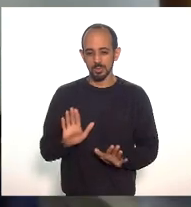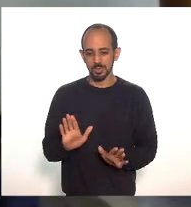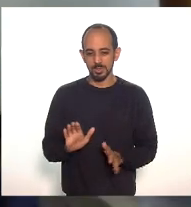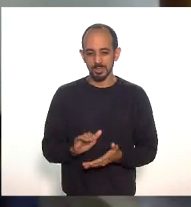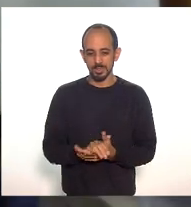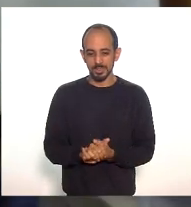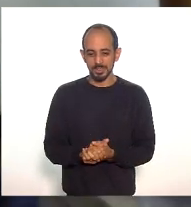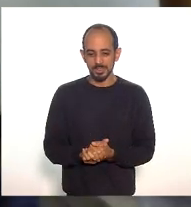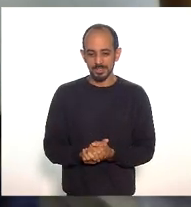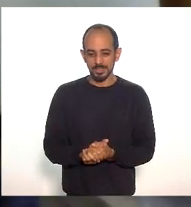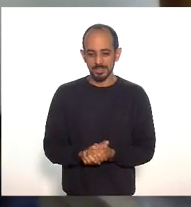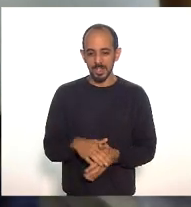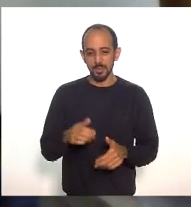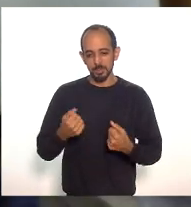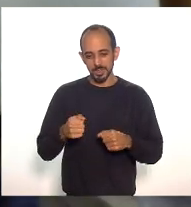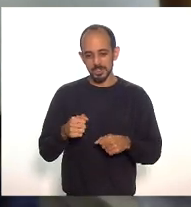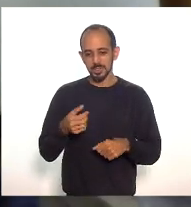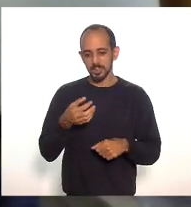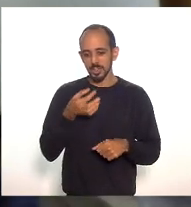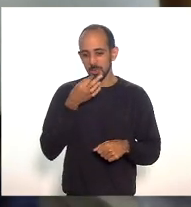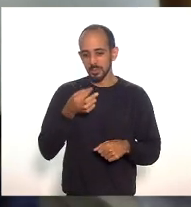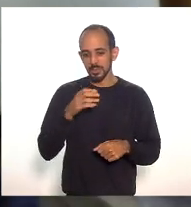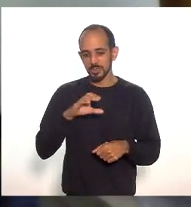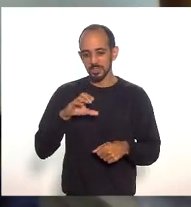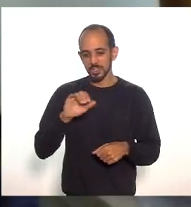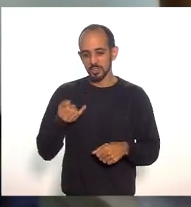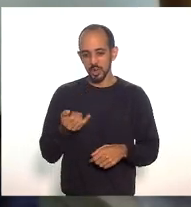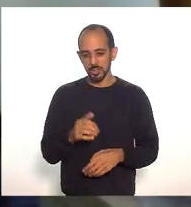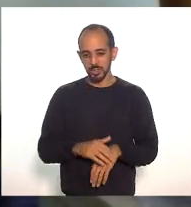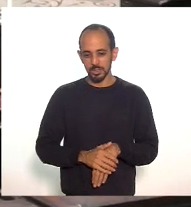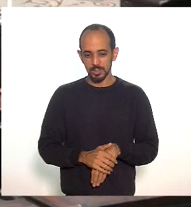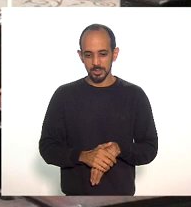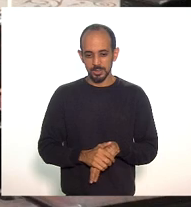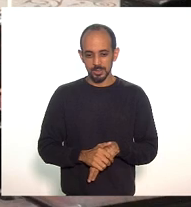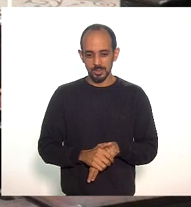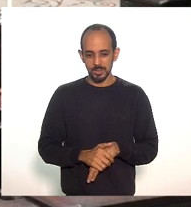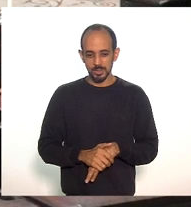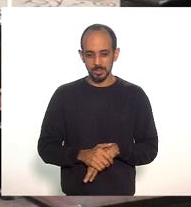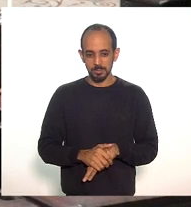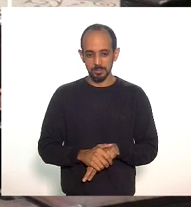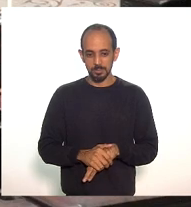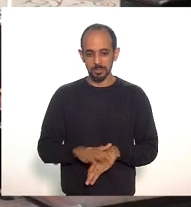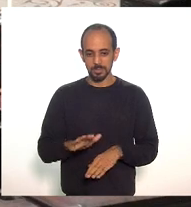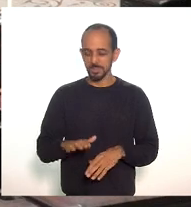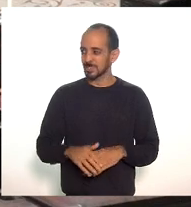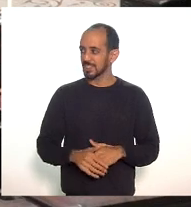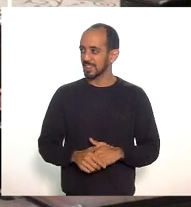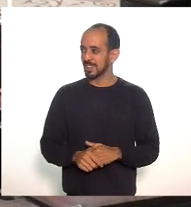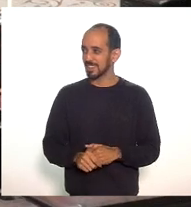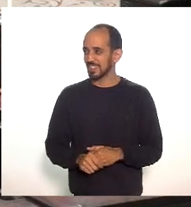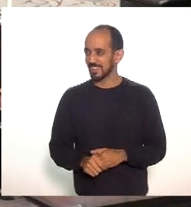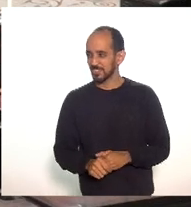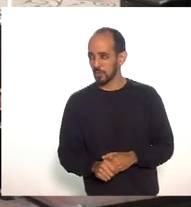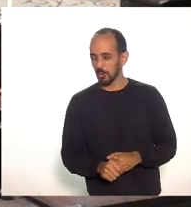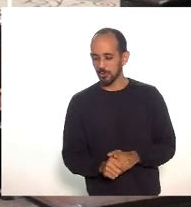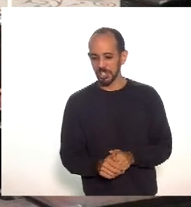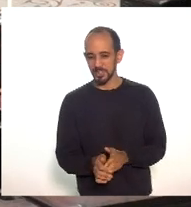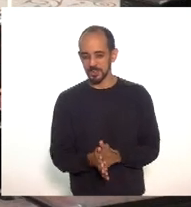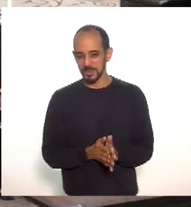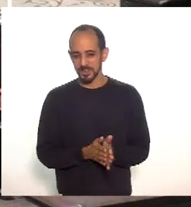precisa do parecer da ccj o e deixar é